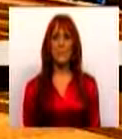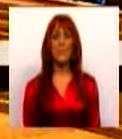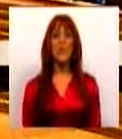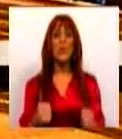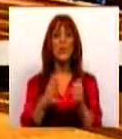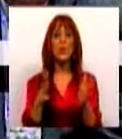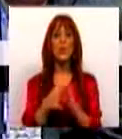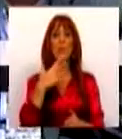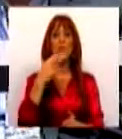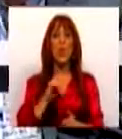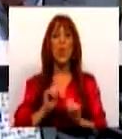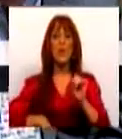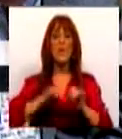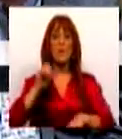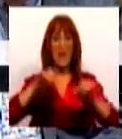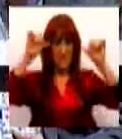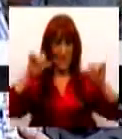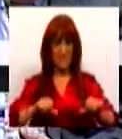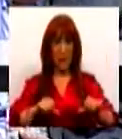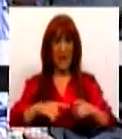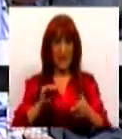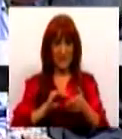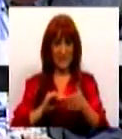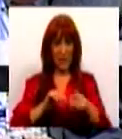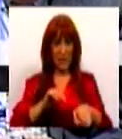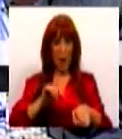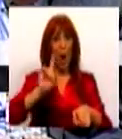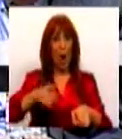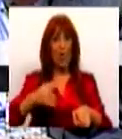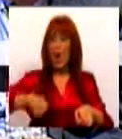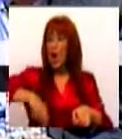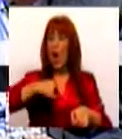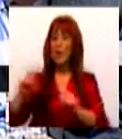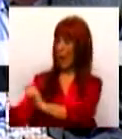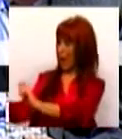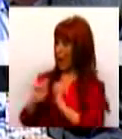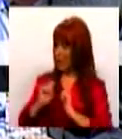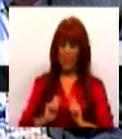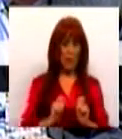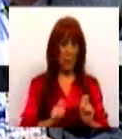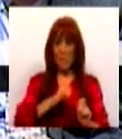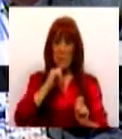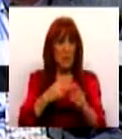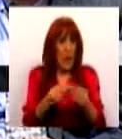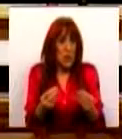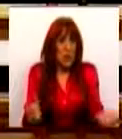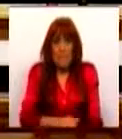Tudo aquilo que acontece de mal e que descreve aqui é aquilo que nós herdamos e que ainda não conseguimos resolver.